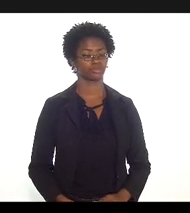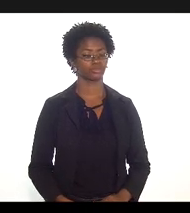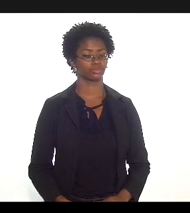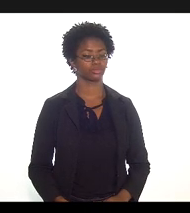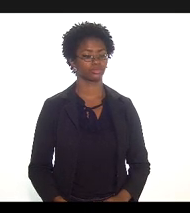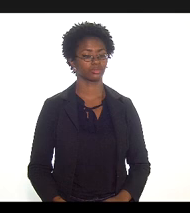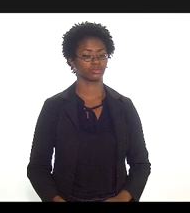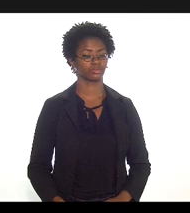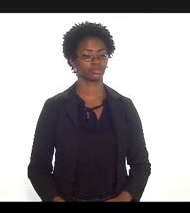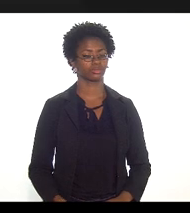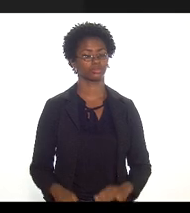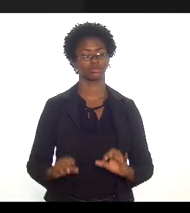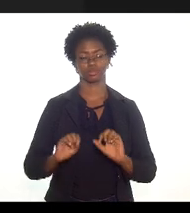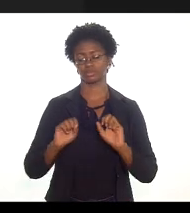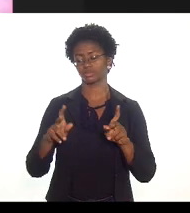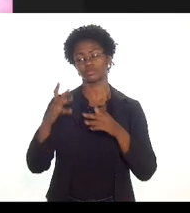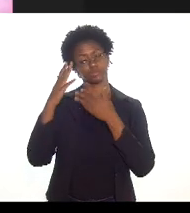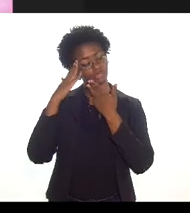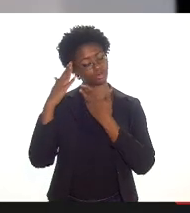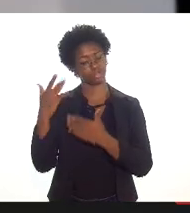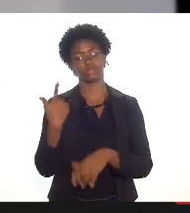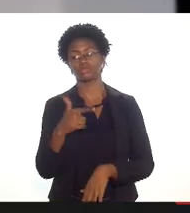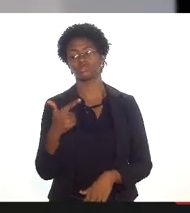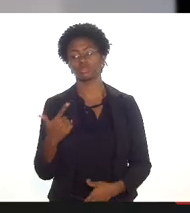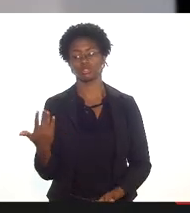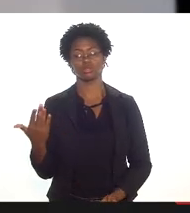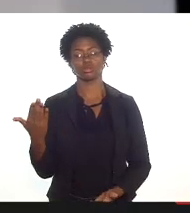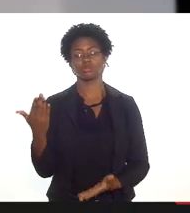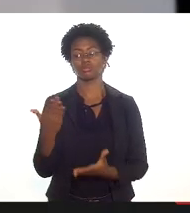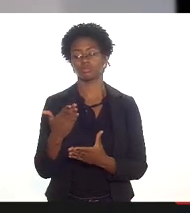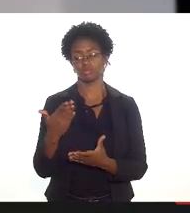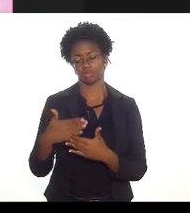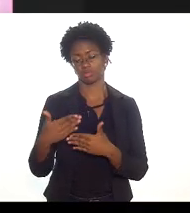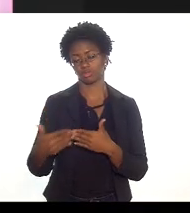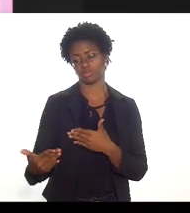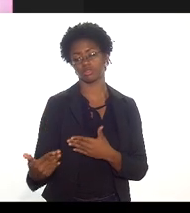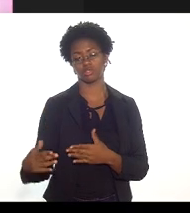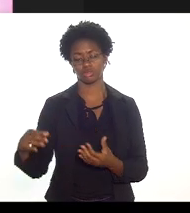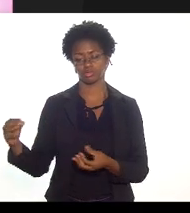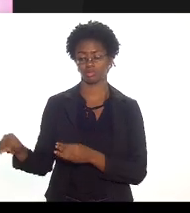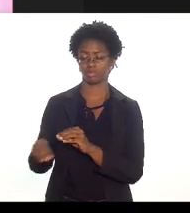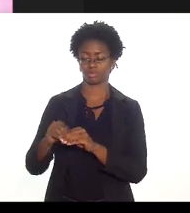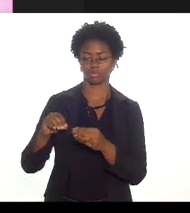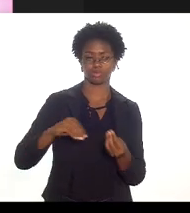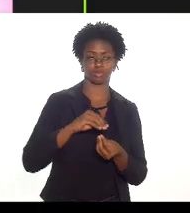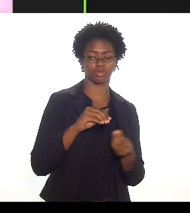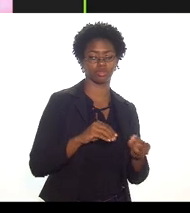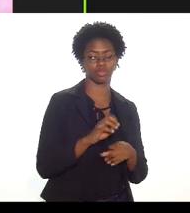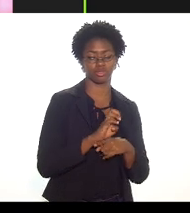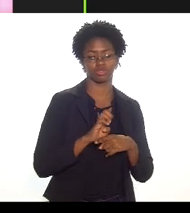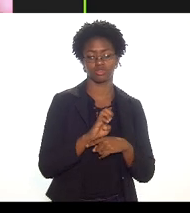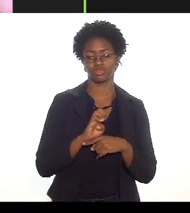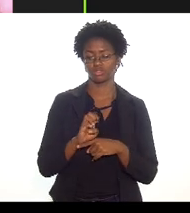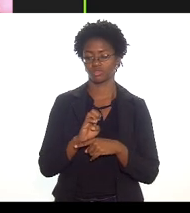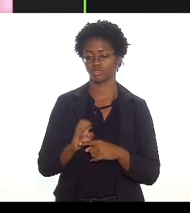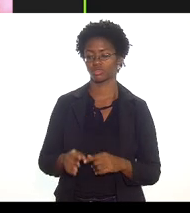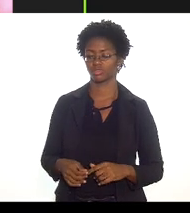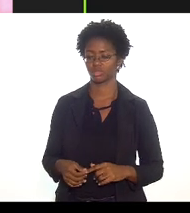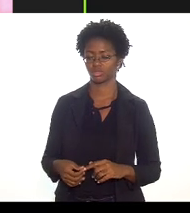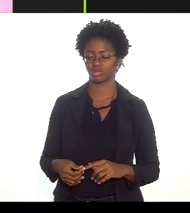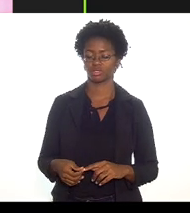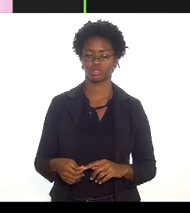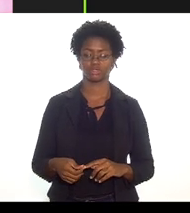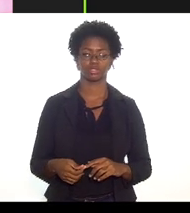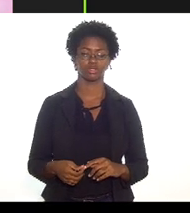Tá bem, obrigada. Então, ficou claro que não há um processo de estabilização. Tá bem. Muito obrigada, doutora. Estou passando aqui para a